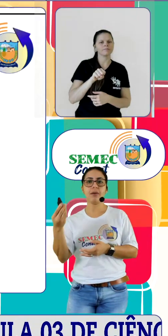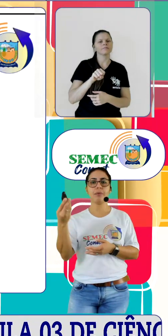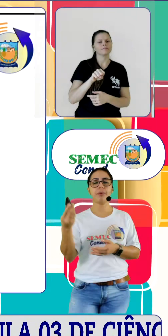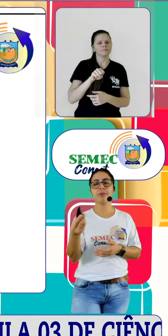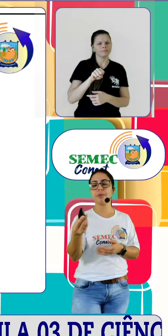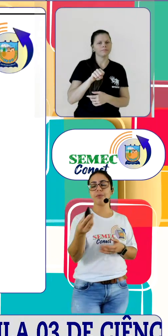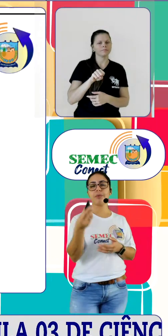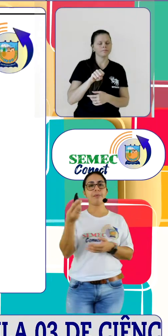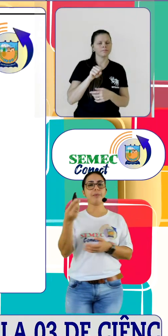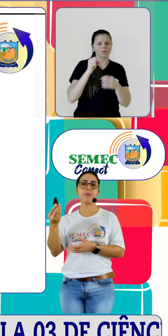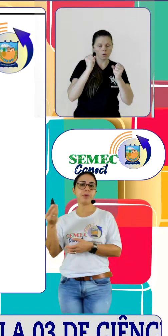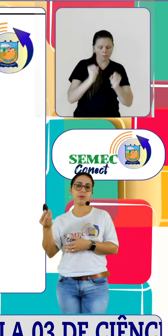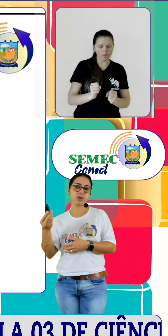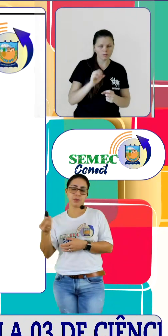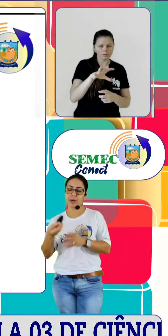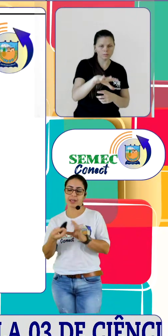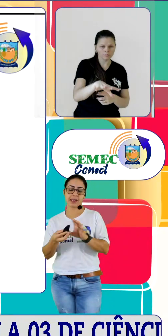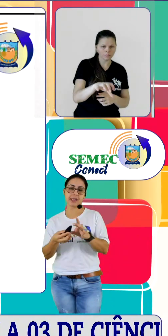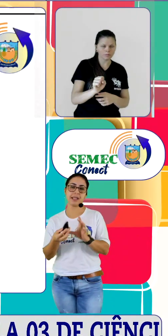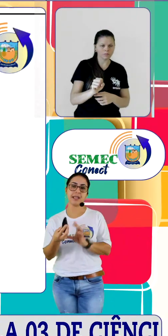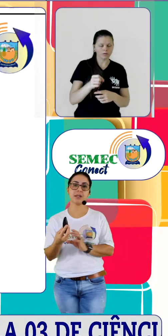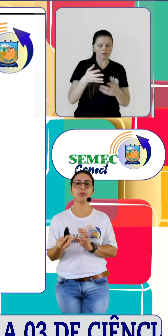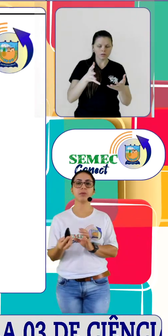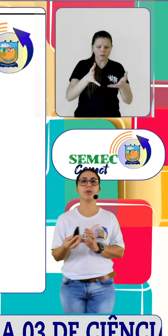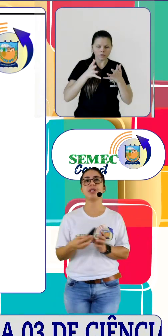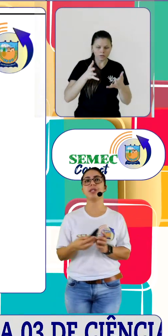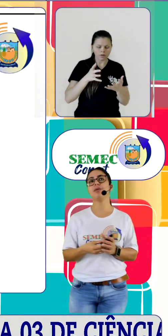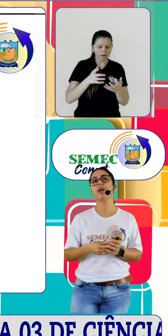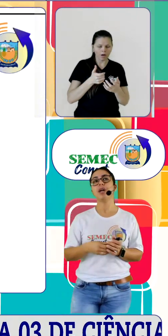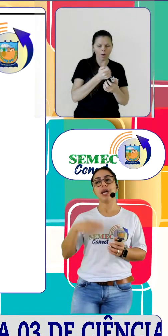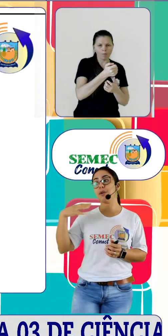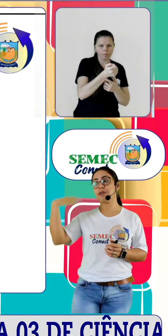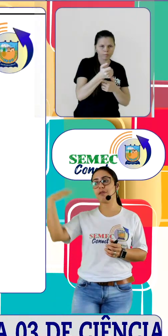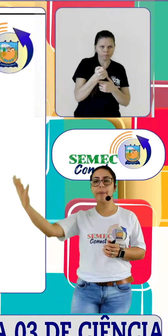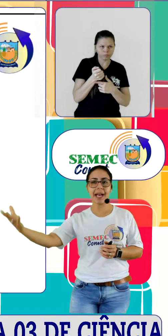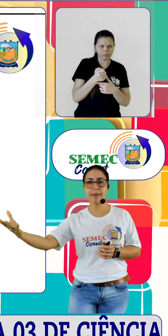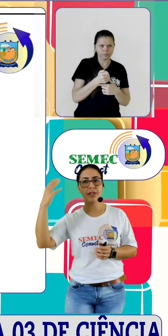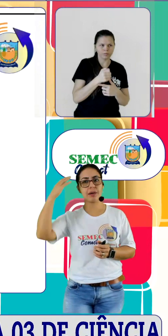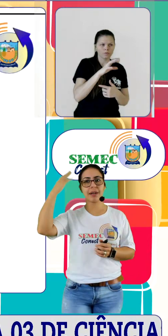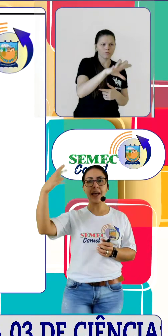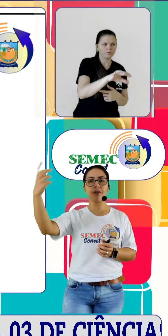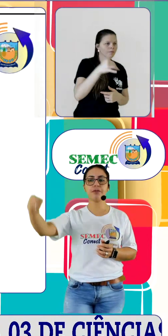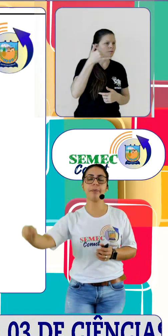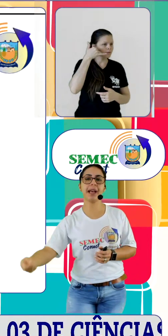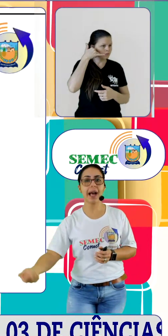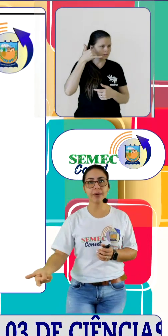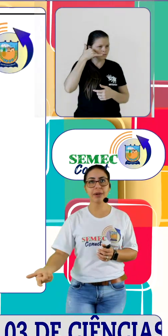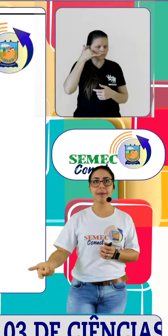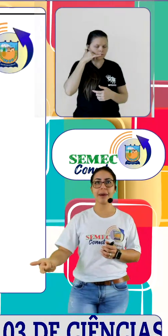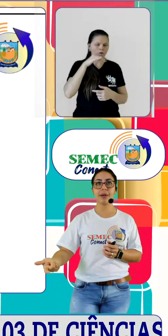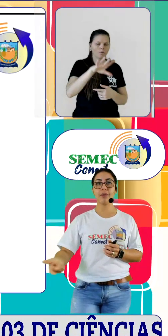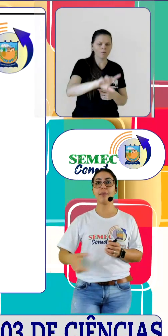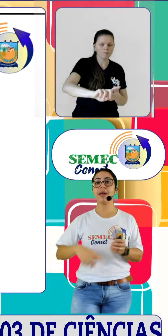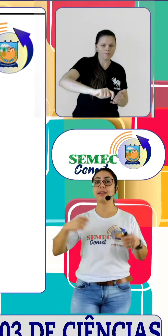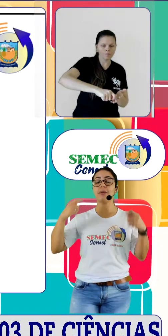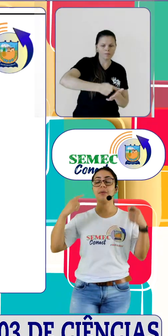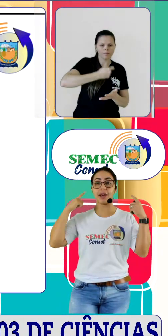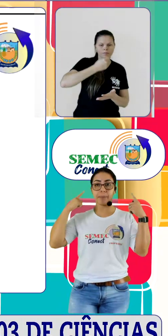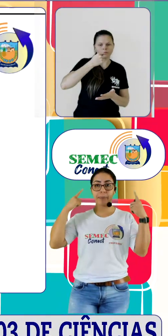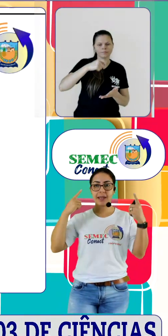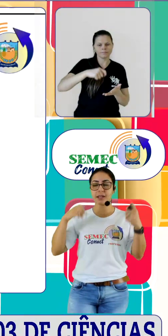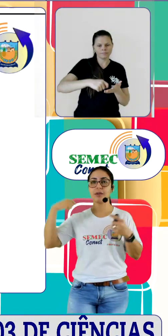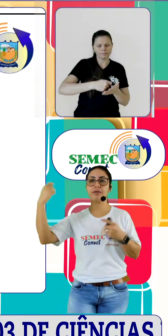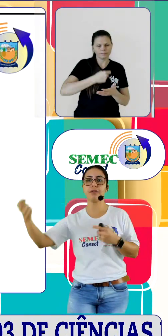né, o que eu estou aqui esse controlezinho. Eu vou pegar meu celular, eu vou pegar a colher para mim comer, então